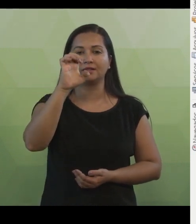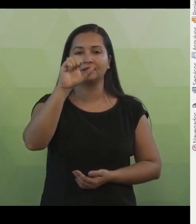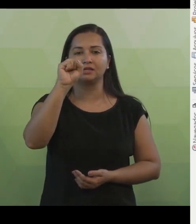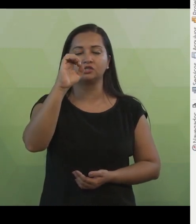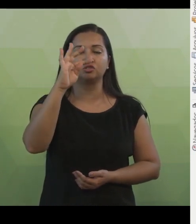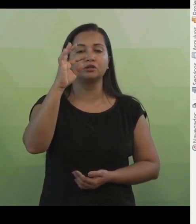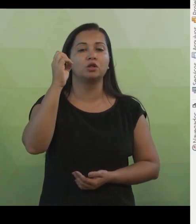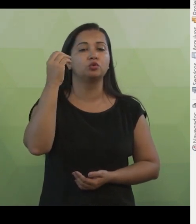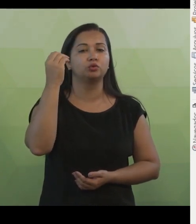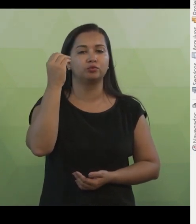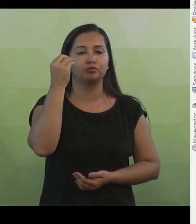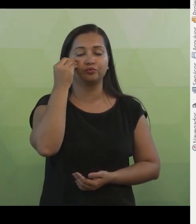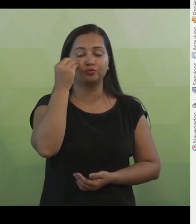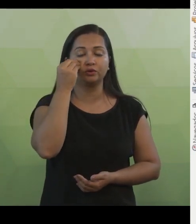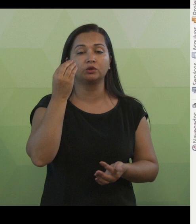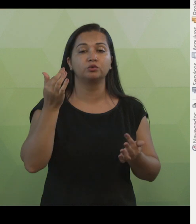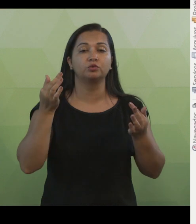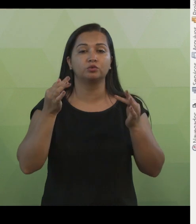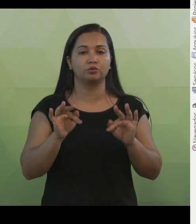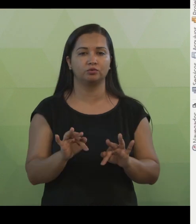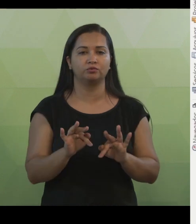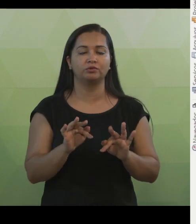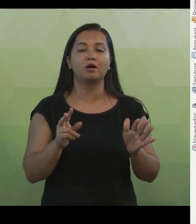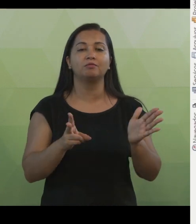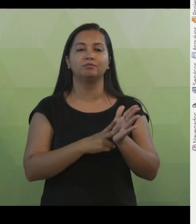código anterior.